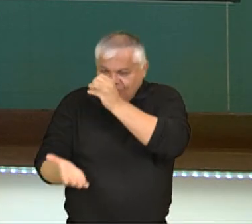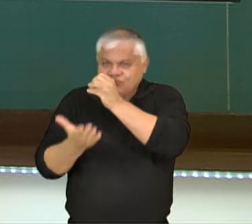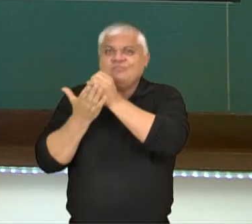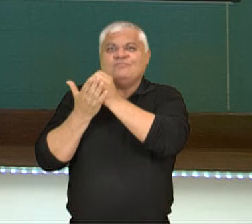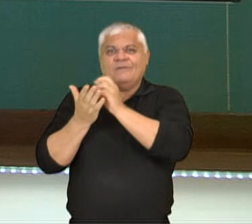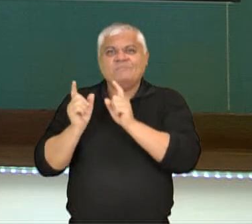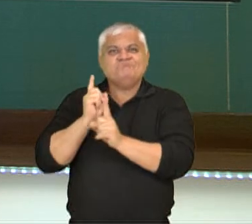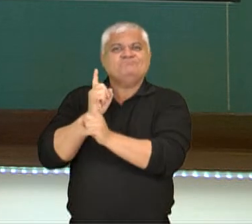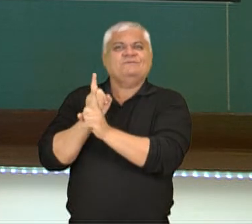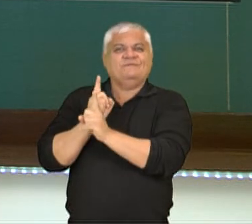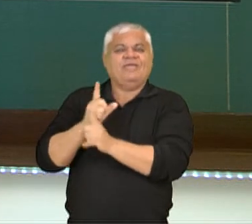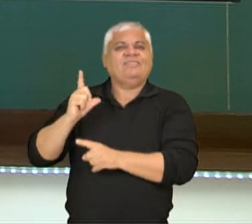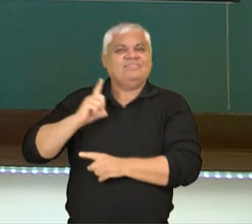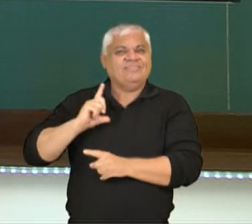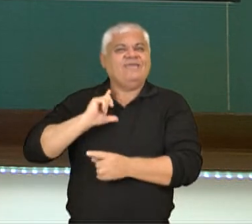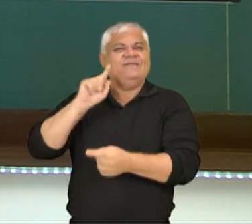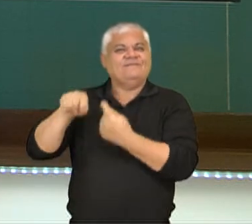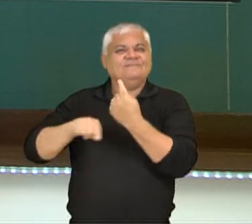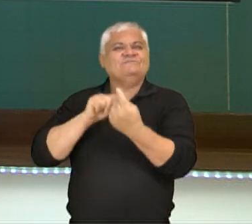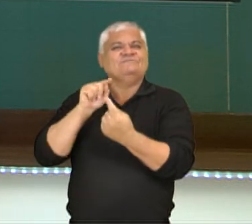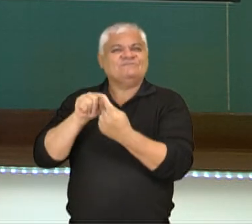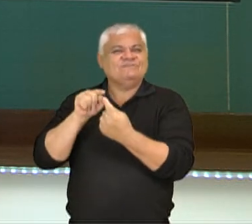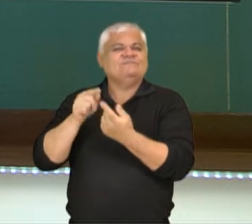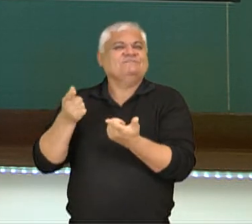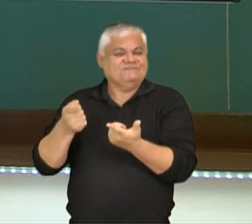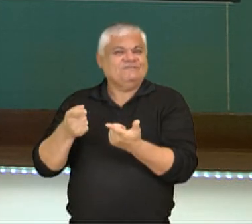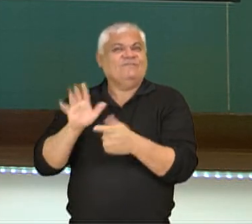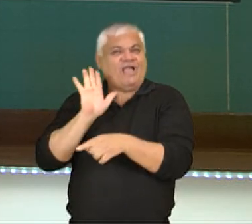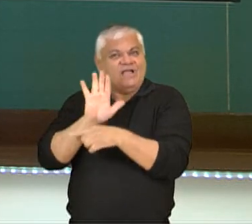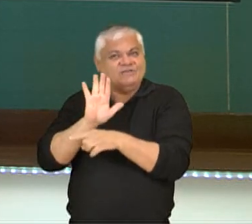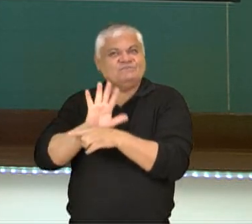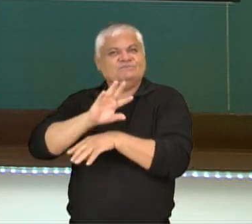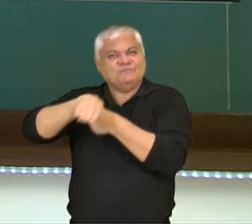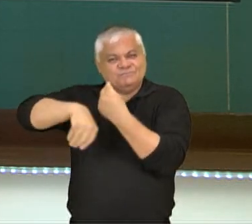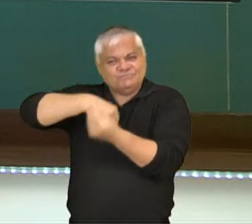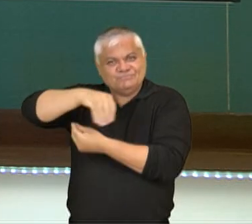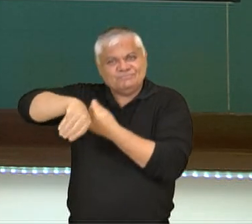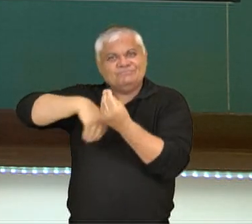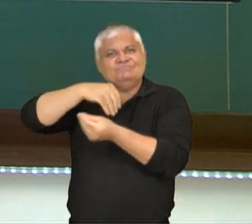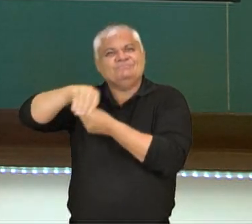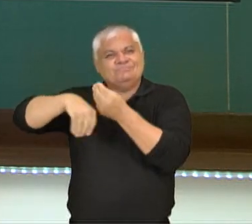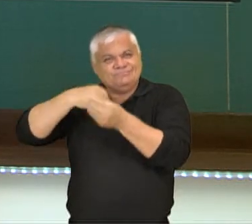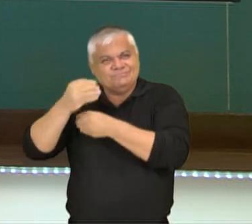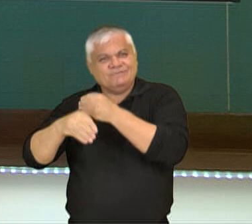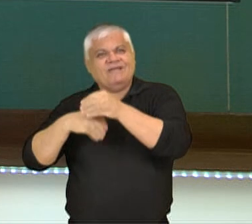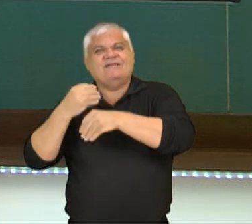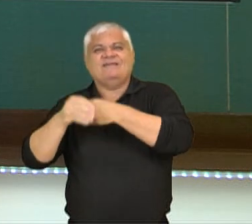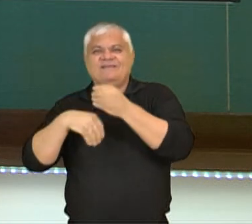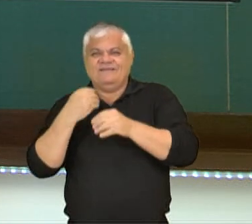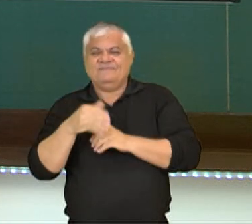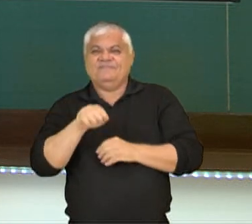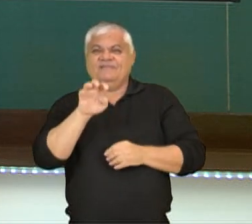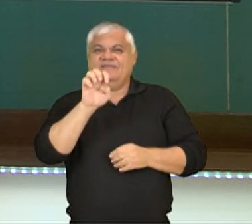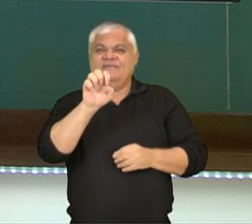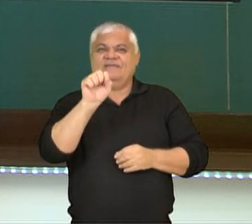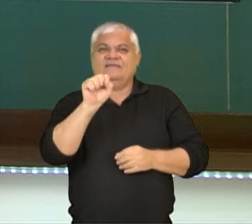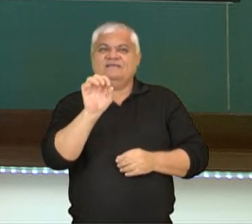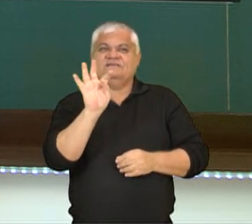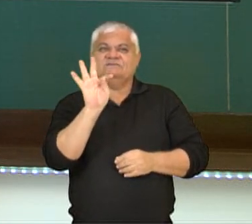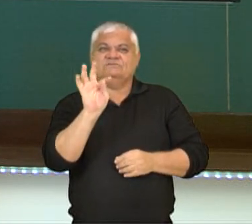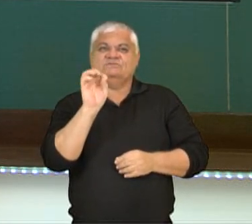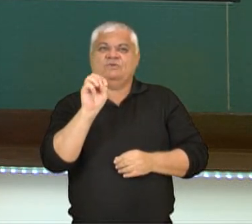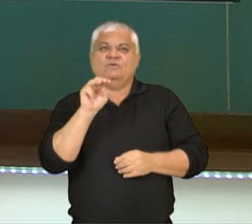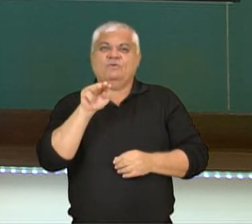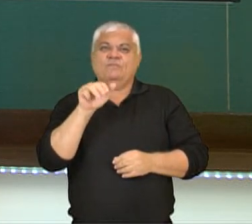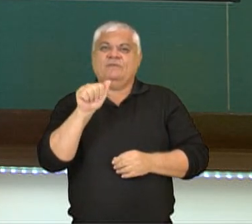estruturas que têm função mais envolvida ali ainda com o desempenho. No caso, os estômatos, né?